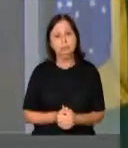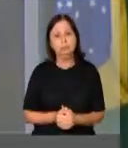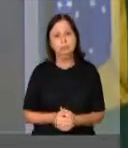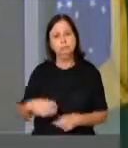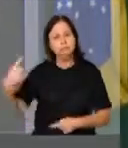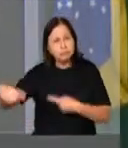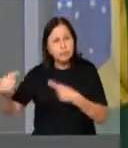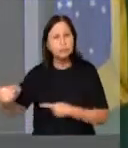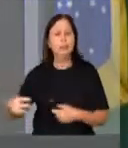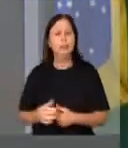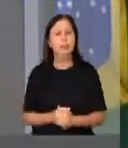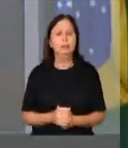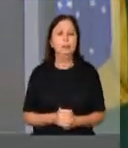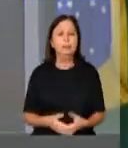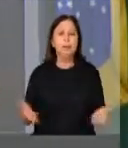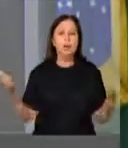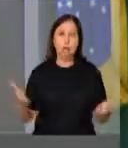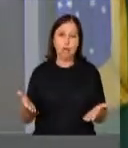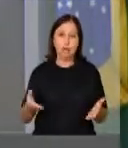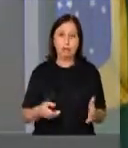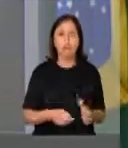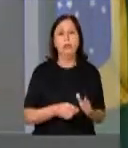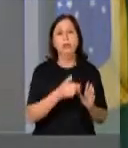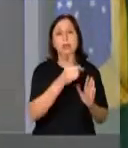para poder falar do decreto